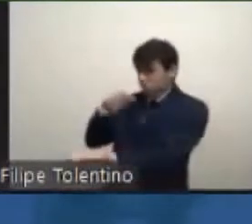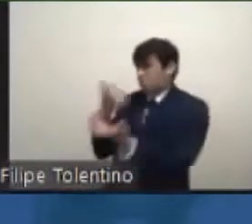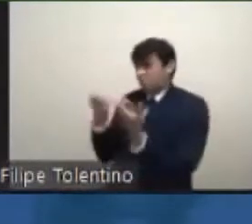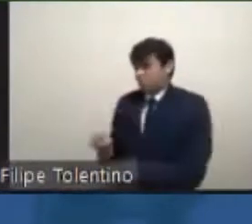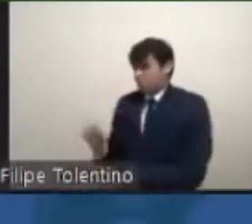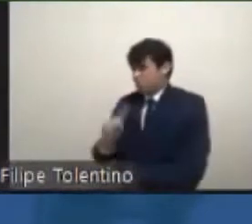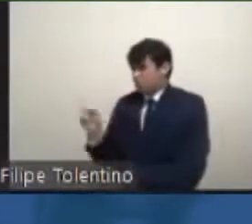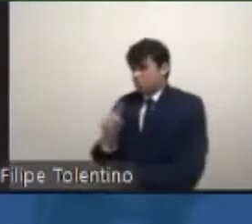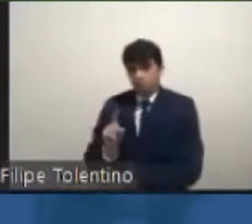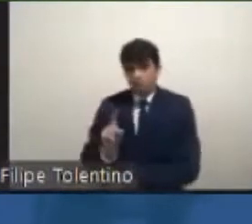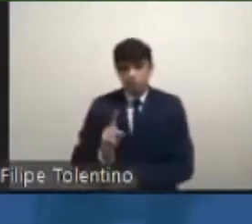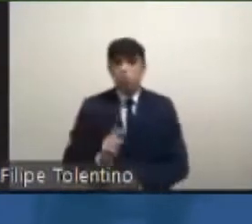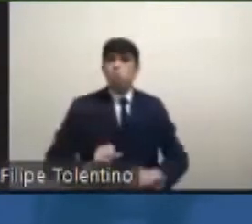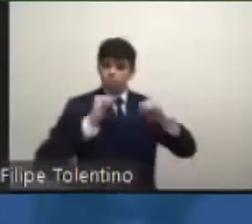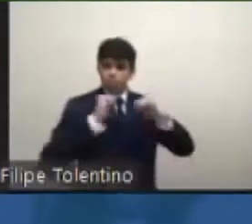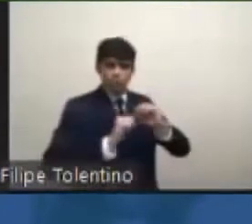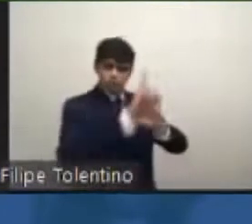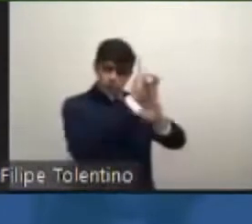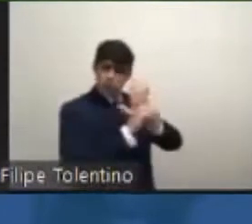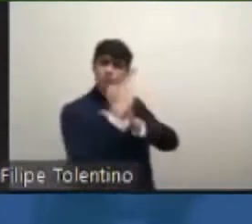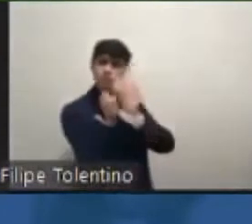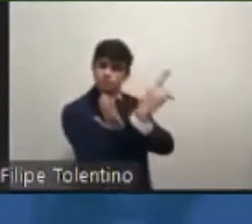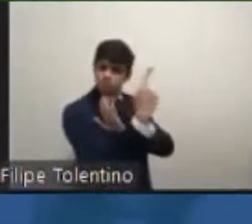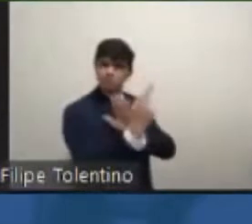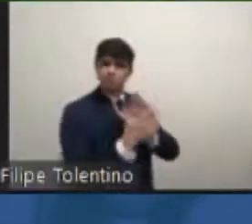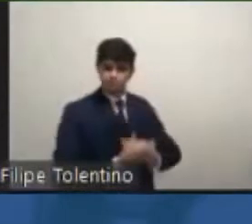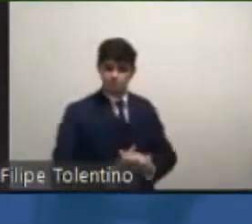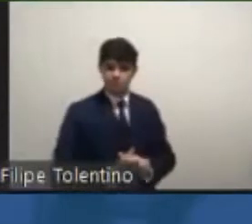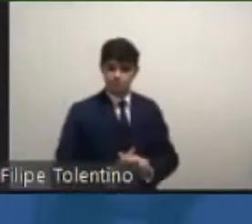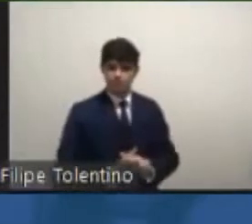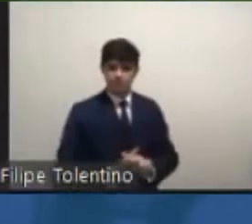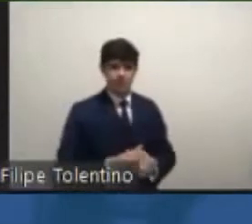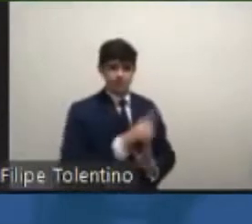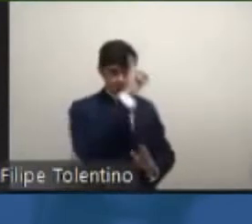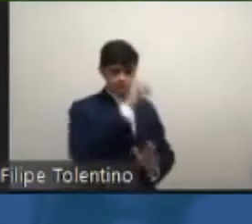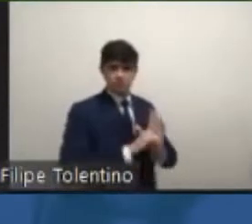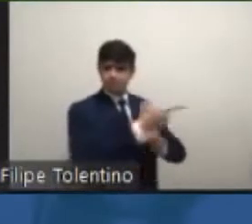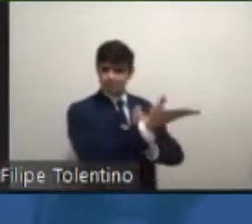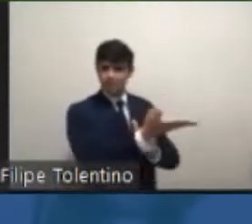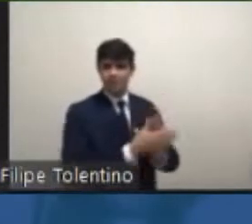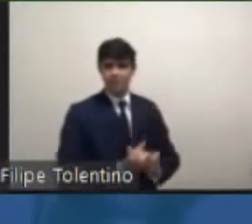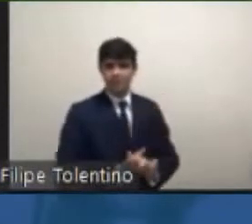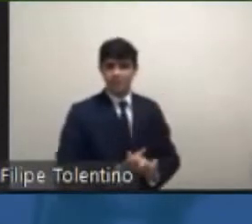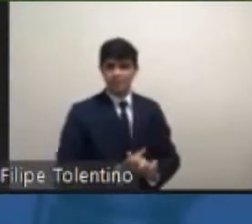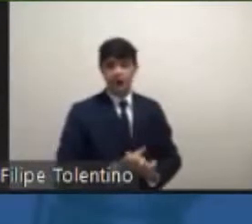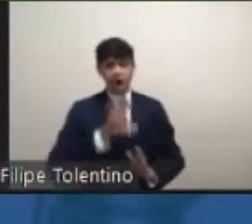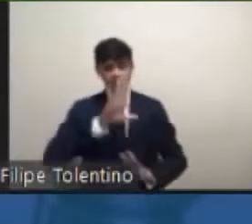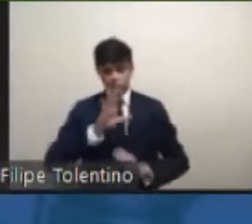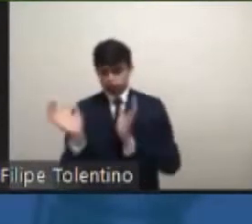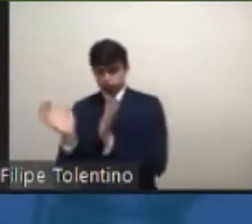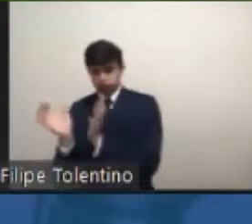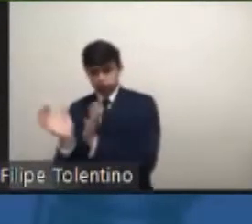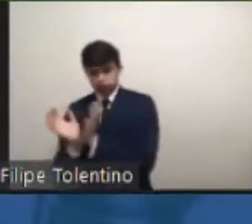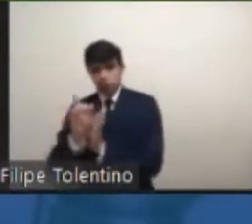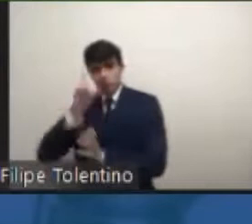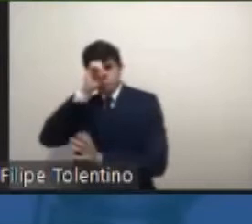da dignidade da pessoa humana, prevalece como uma expressão da autonomia do paciente e o Estado não deveria se colocar na posição